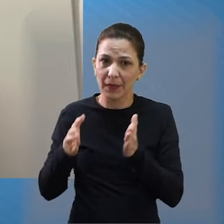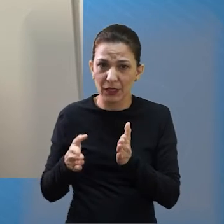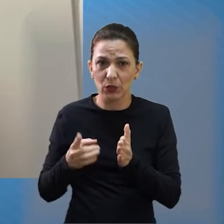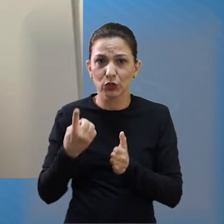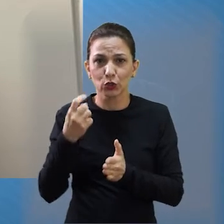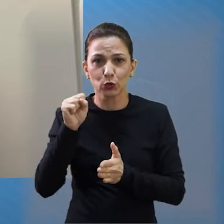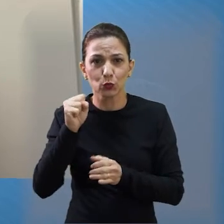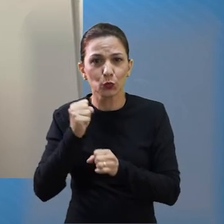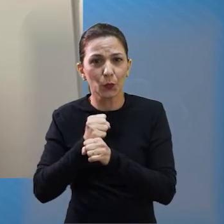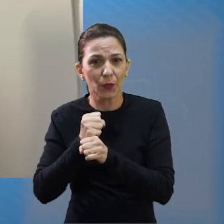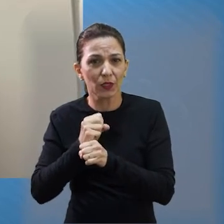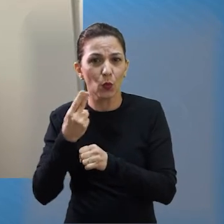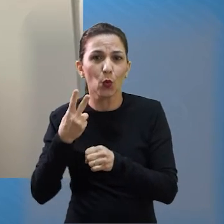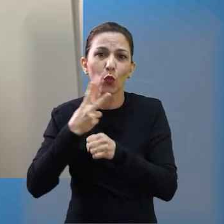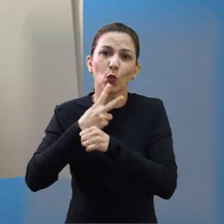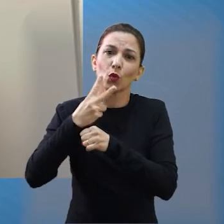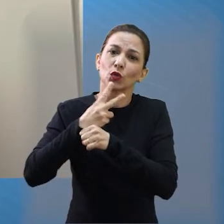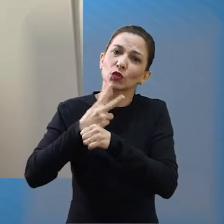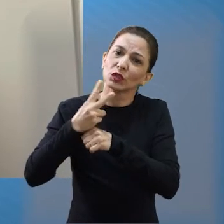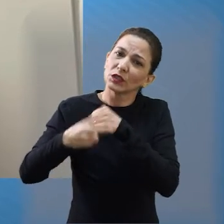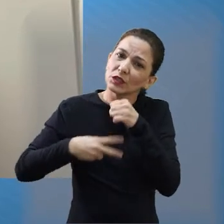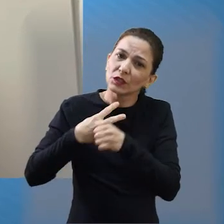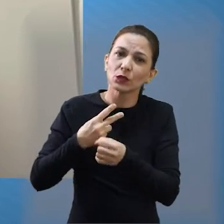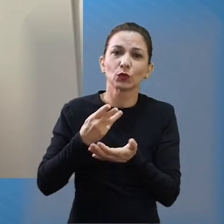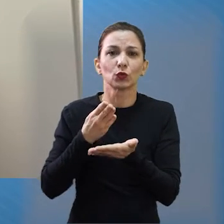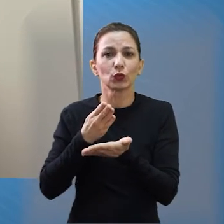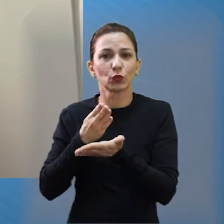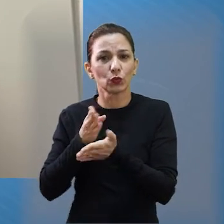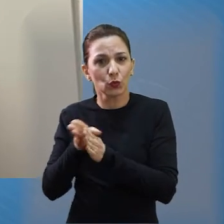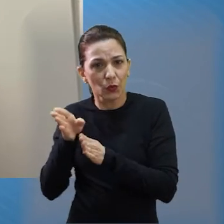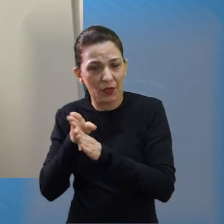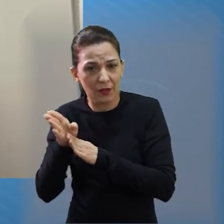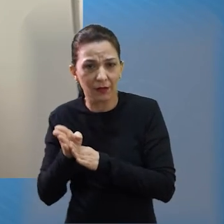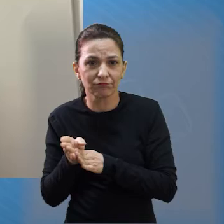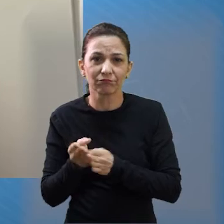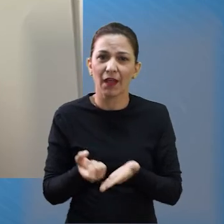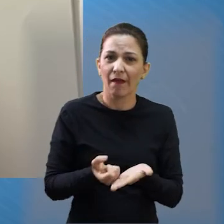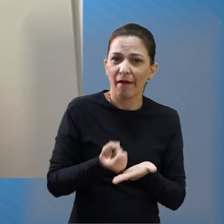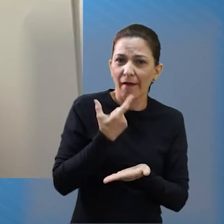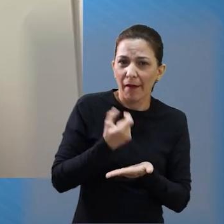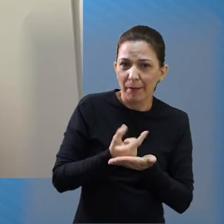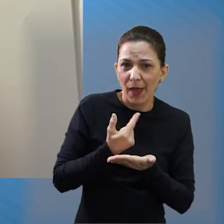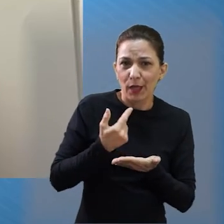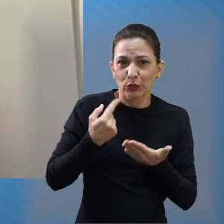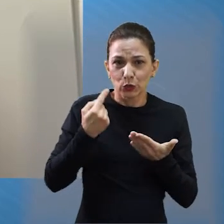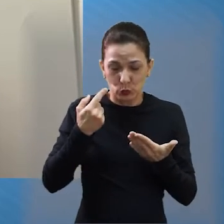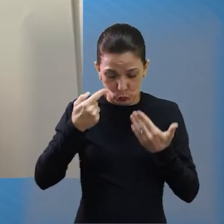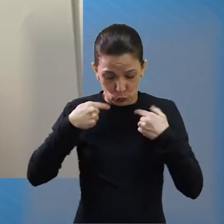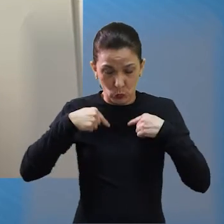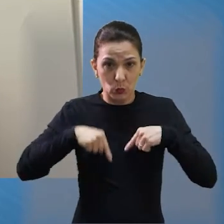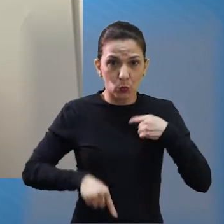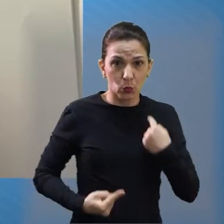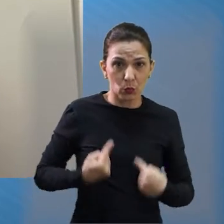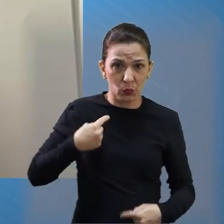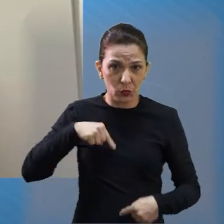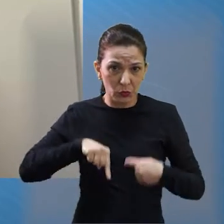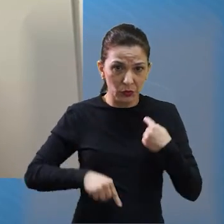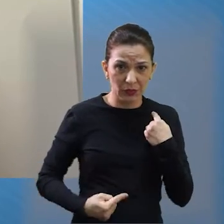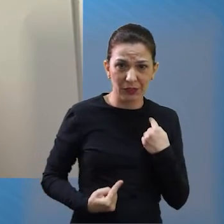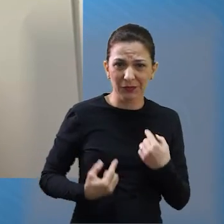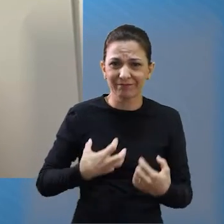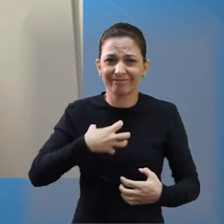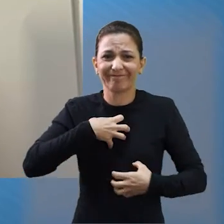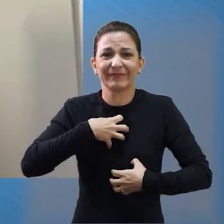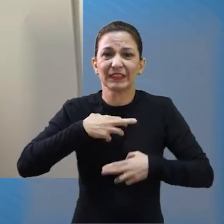ela use métodos de barreira quando for ter relacionamento, para que porque a absorção do comprimido pode